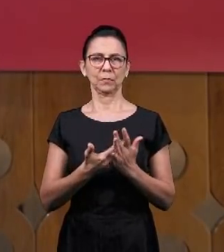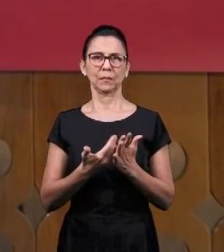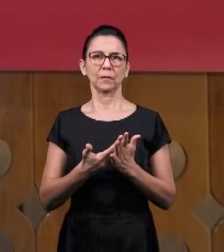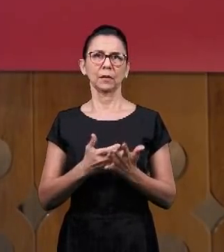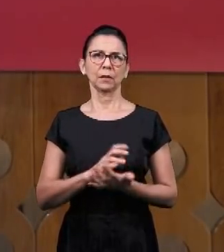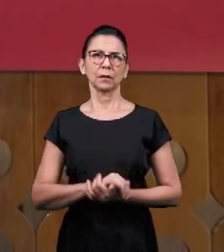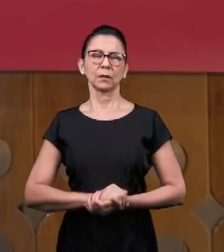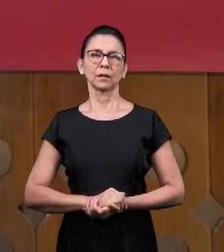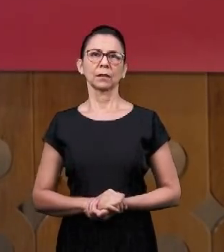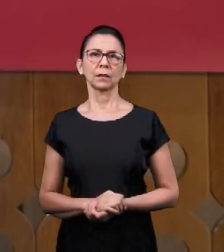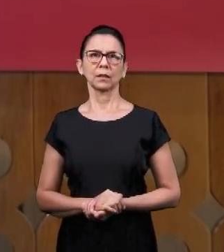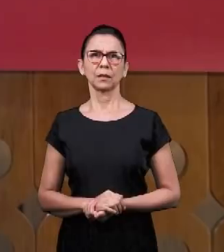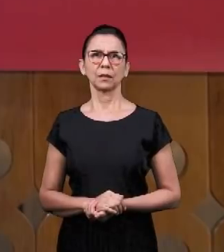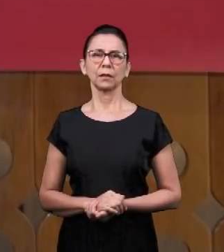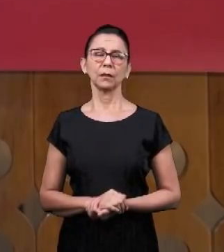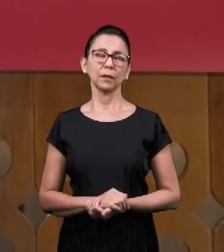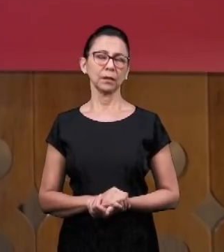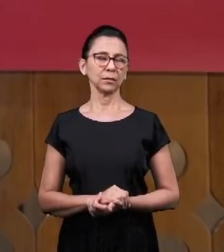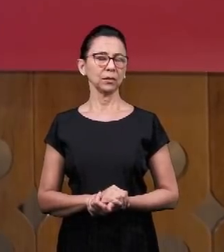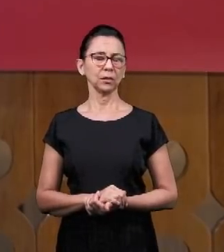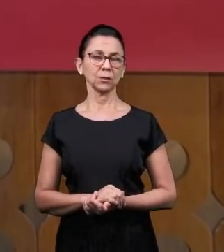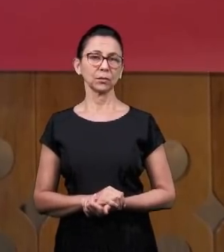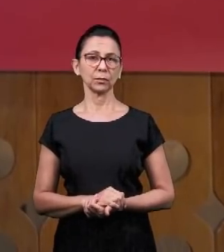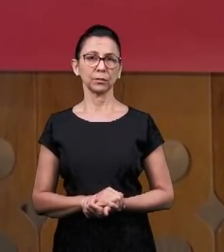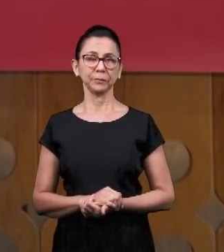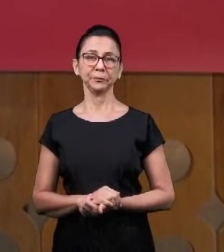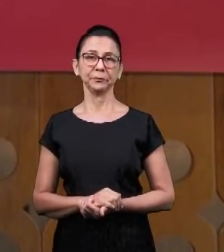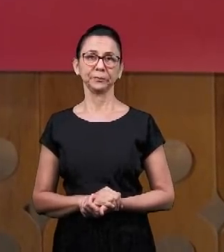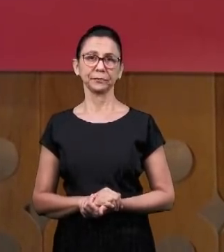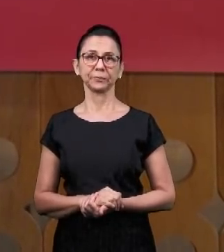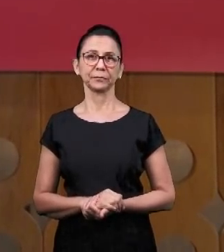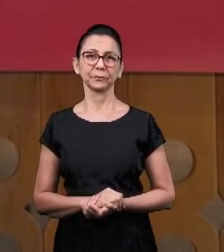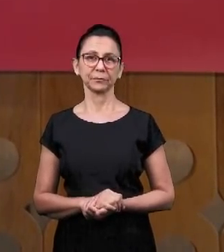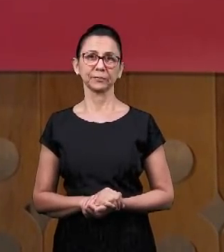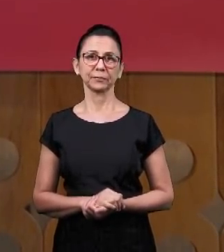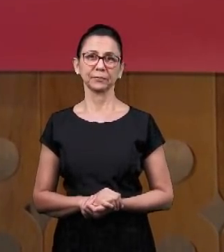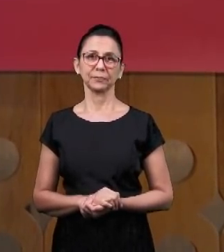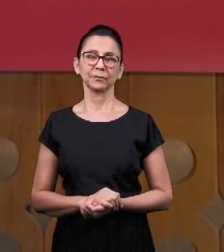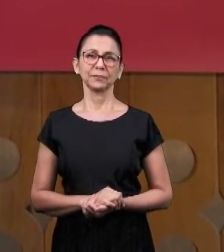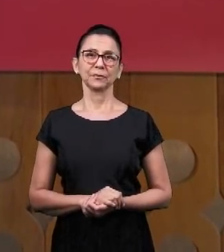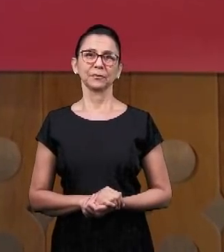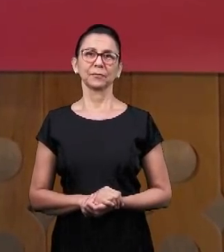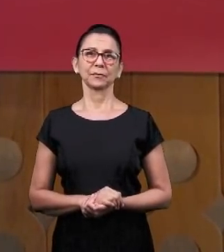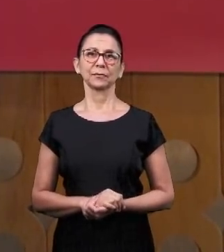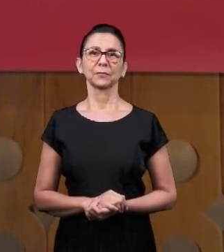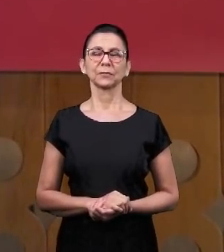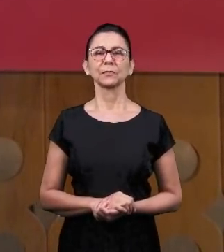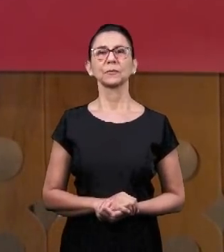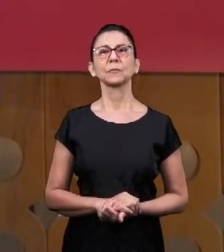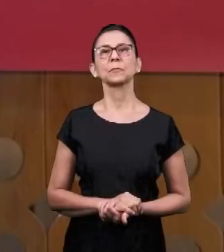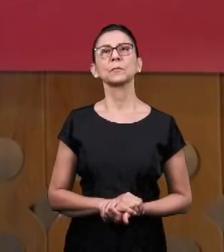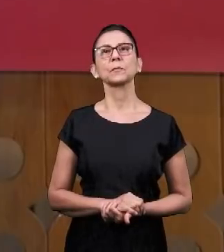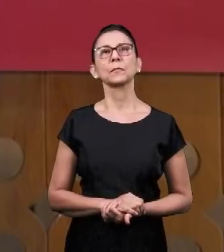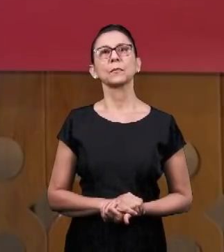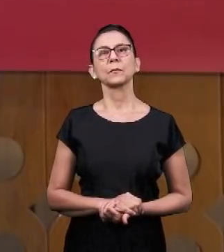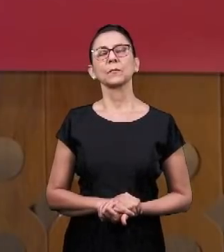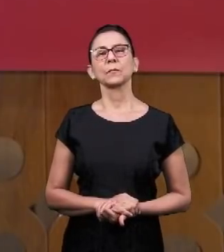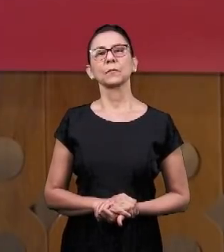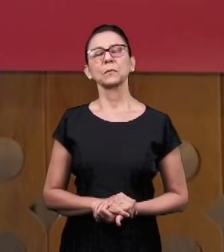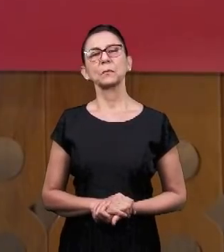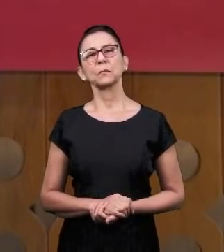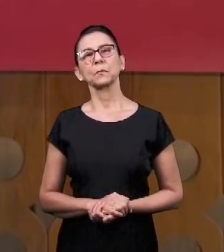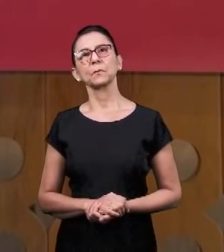Eu pensei que estava faltando alguma coisa. Os profetas do escuro. Essa frase não é minha, não. Me deram, eu coloquei aqui.